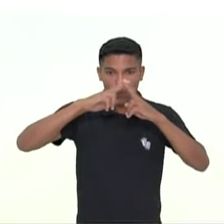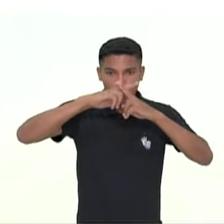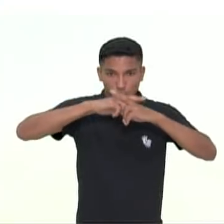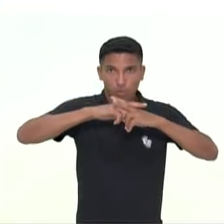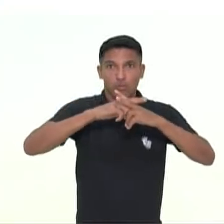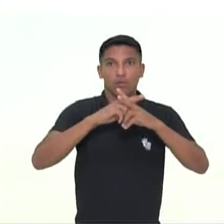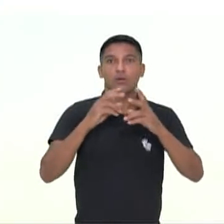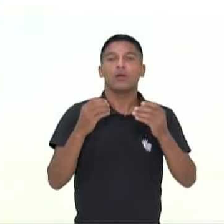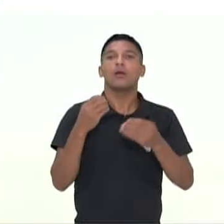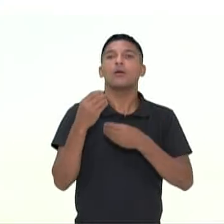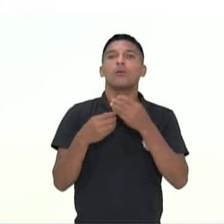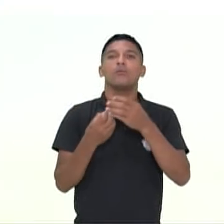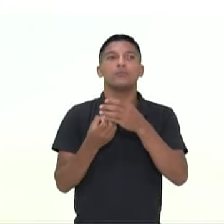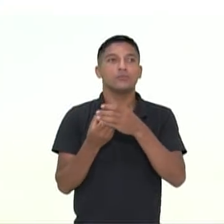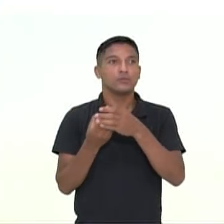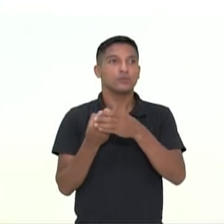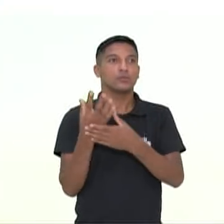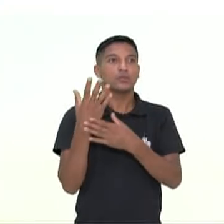Aikijitsu,